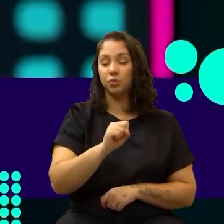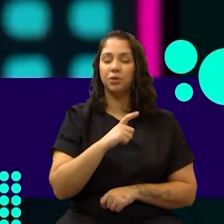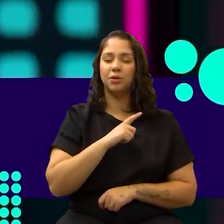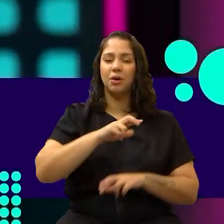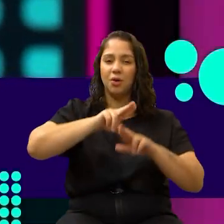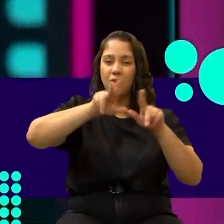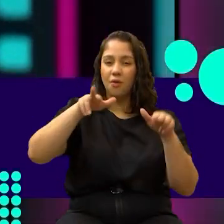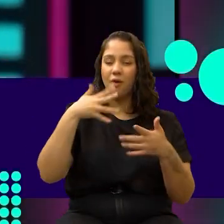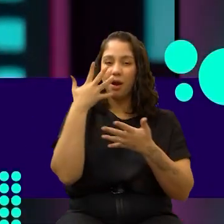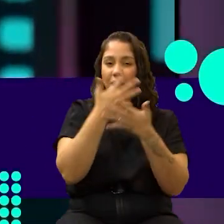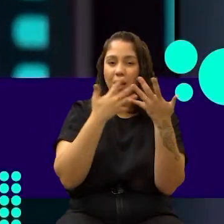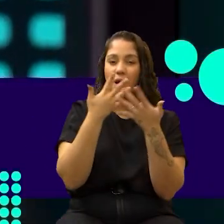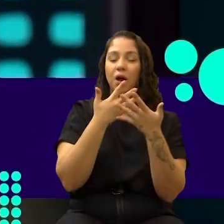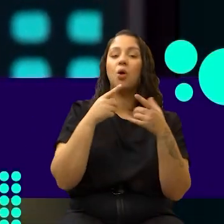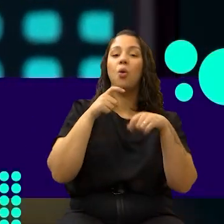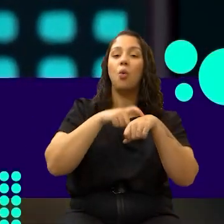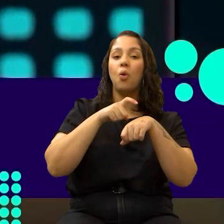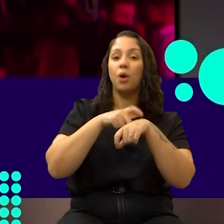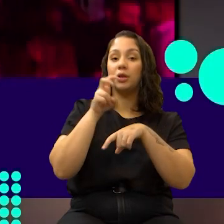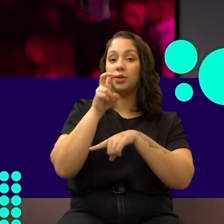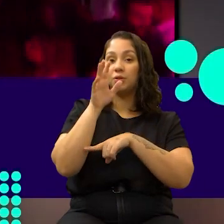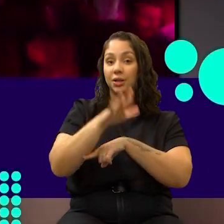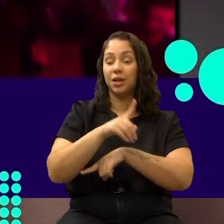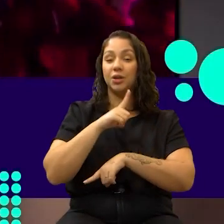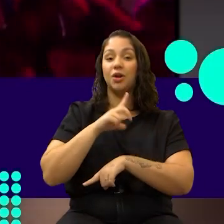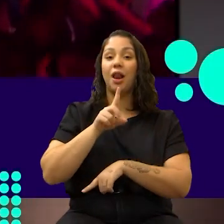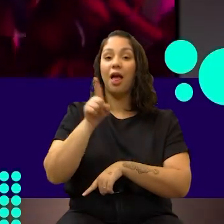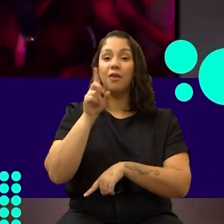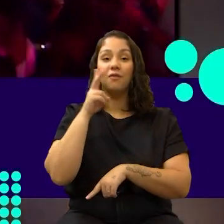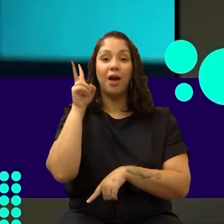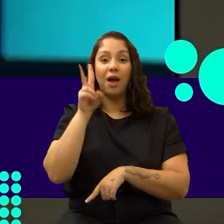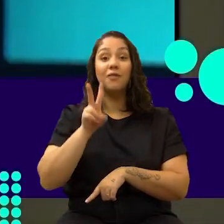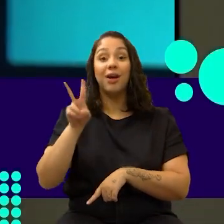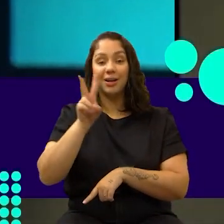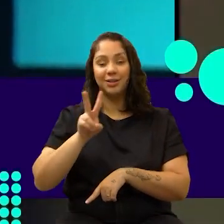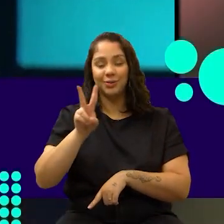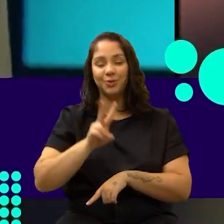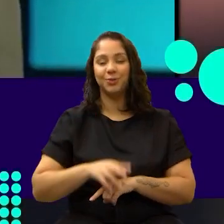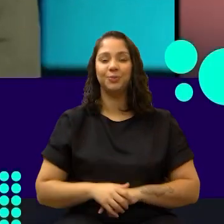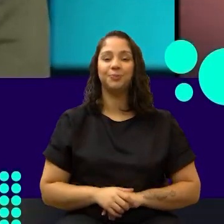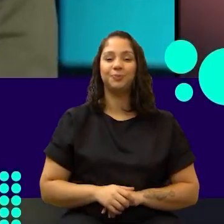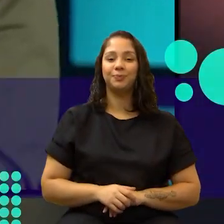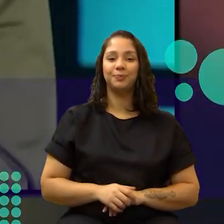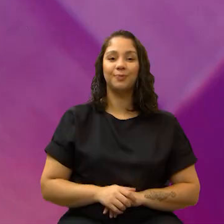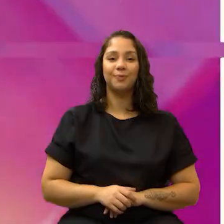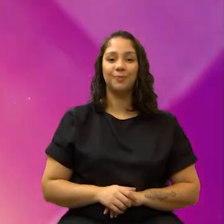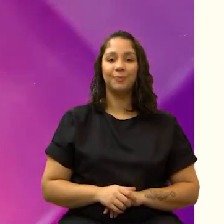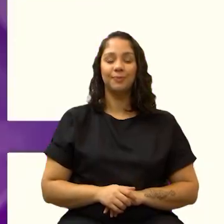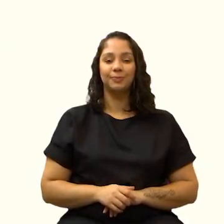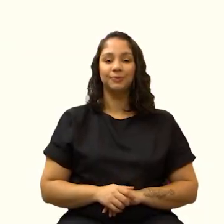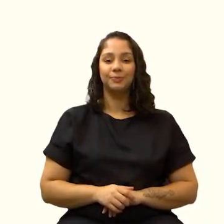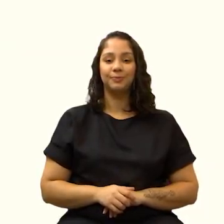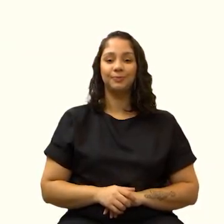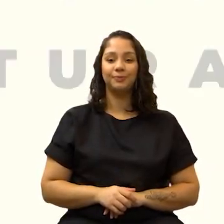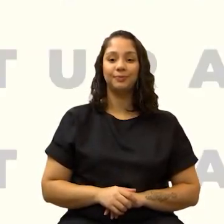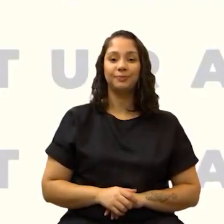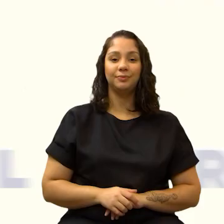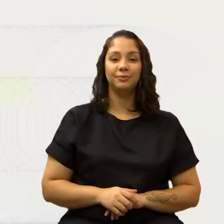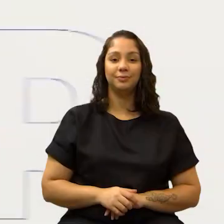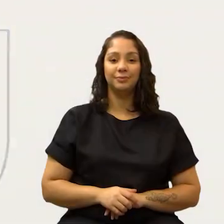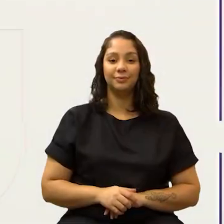e Romário e Gabriel Boni a partir das 5 horas da tarde no Brahma Valley, em Valinhos.